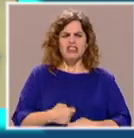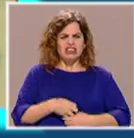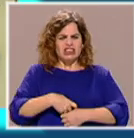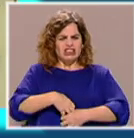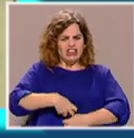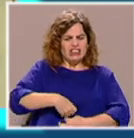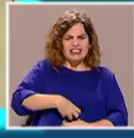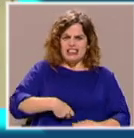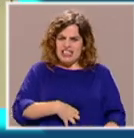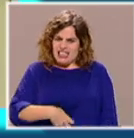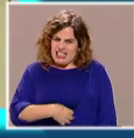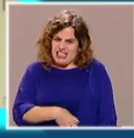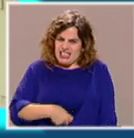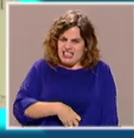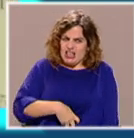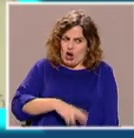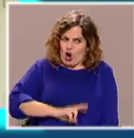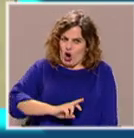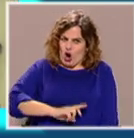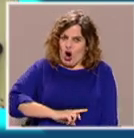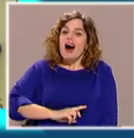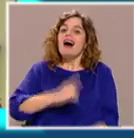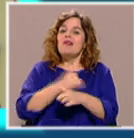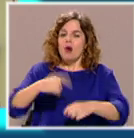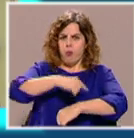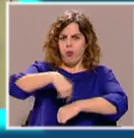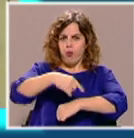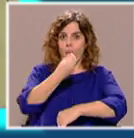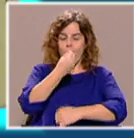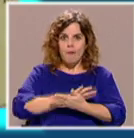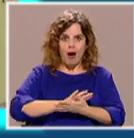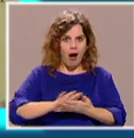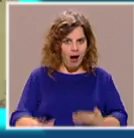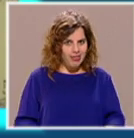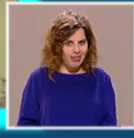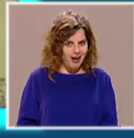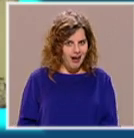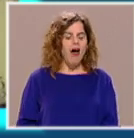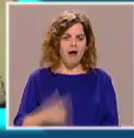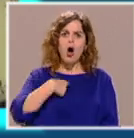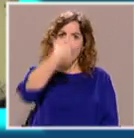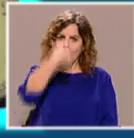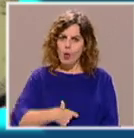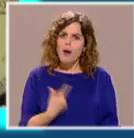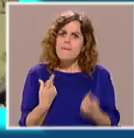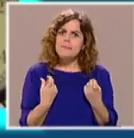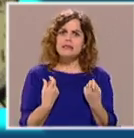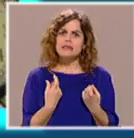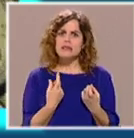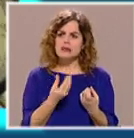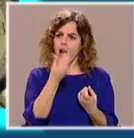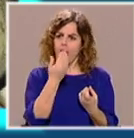formigueiro na barriga, pois estamos há várias horas sem comer e o nosso organismo precisa de se abastecer